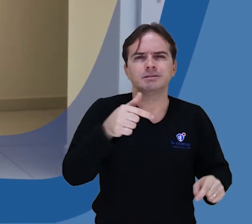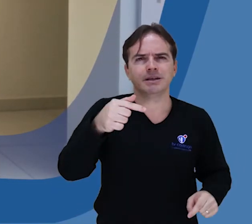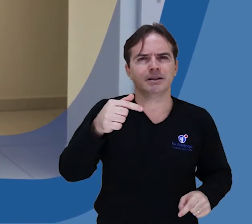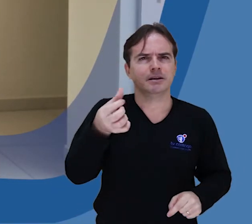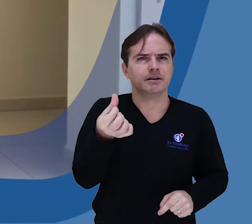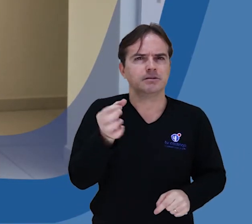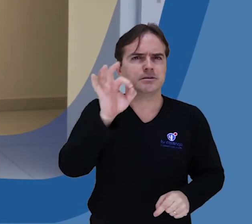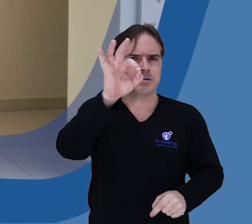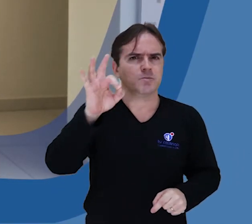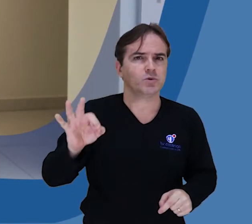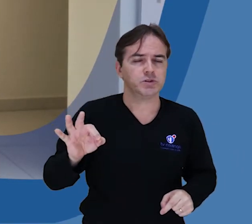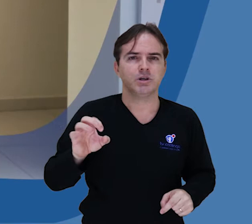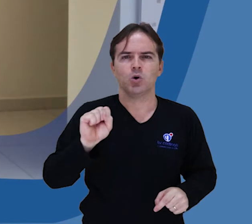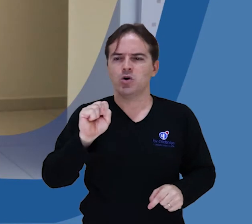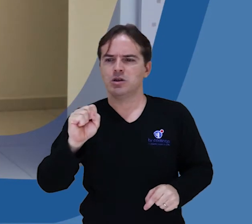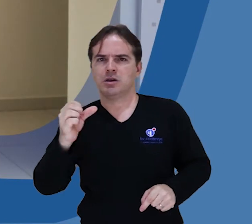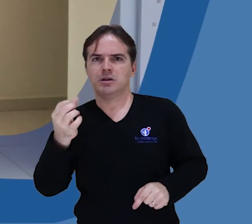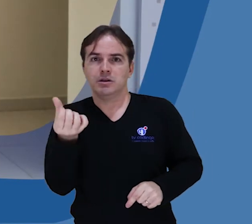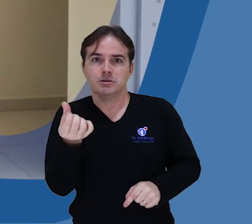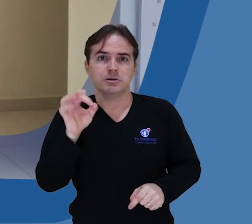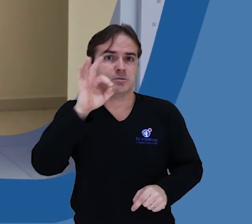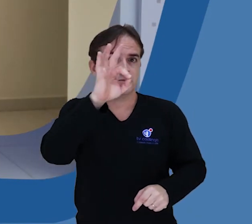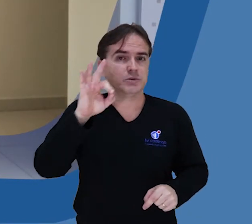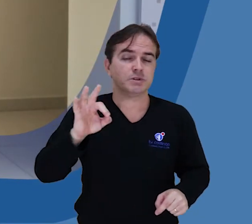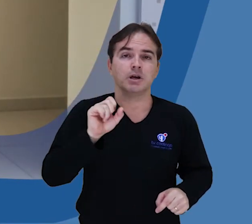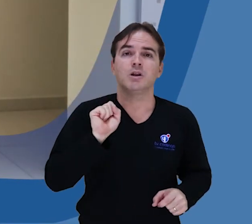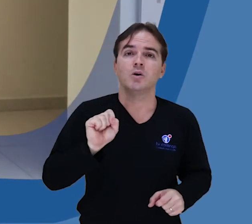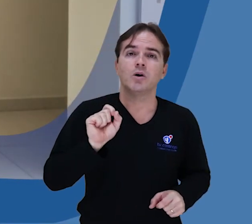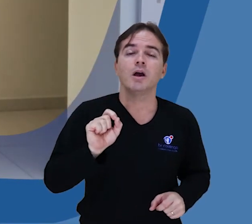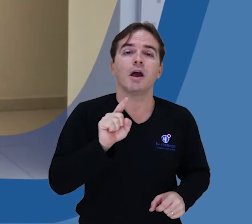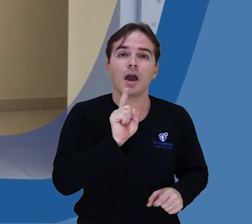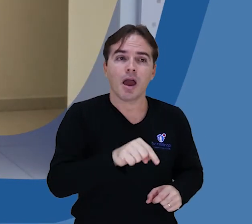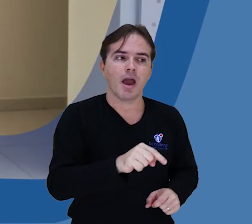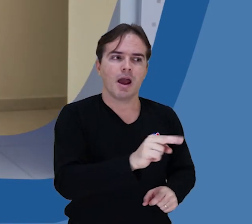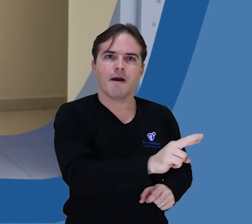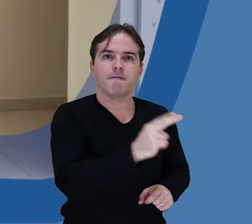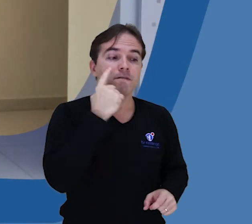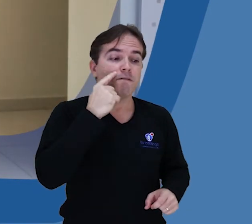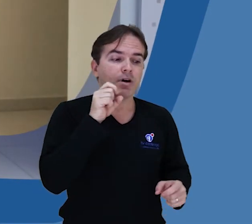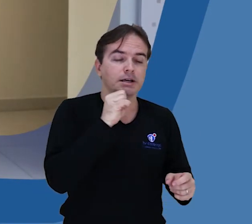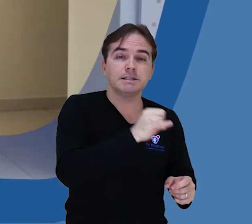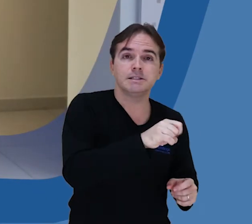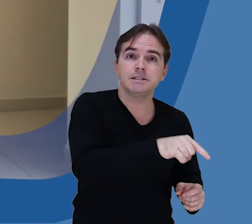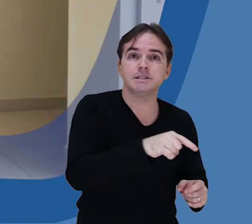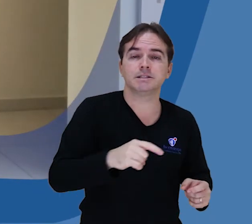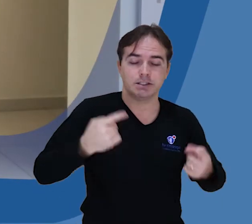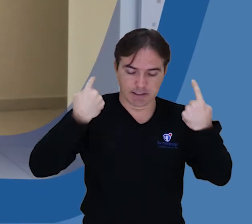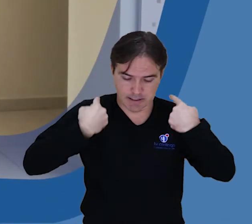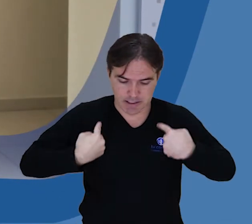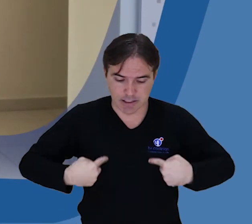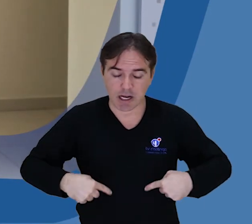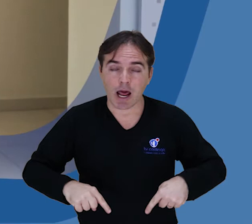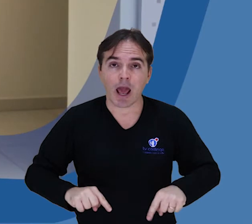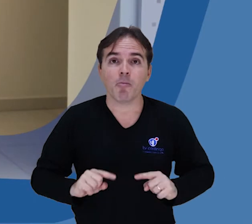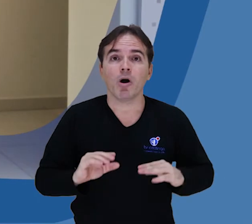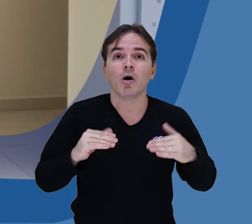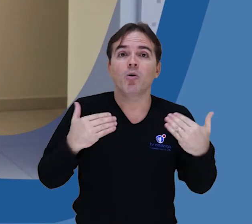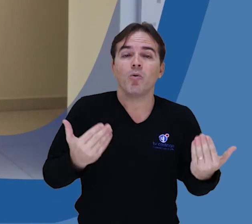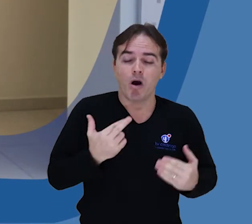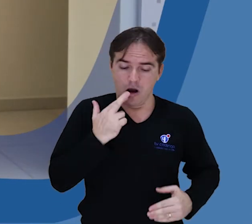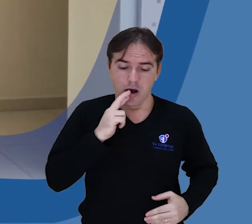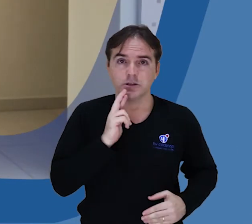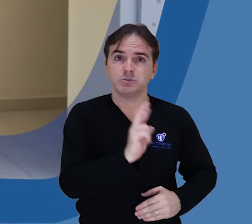vai detectar a resposta imunológica do organismo ao vírus, né? Ele